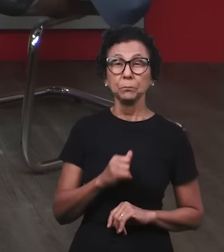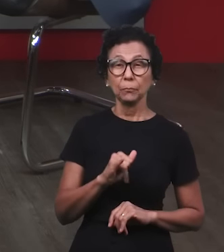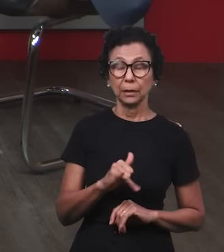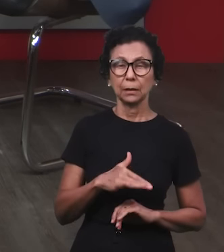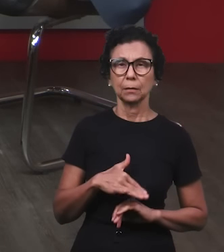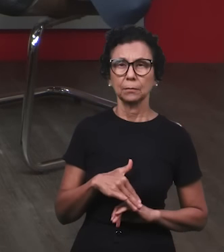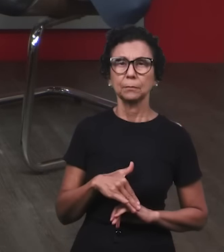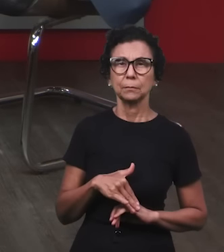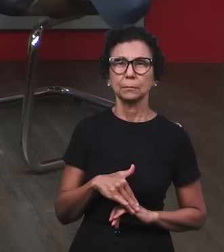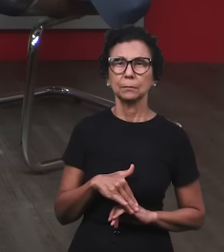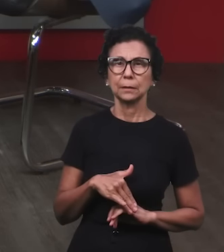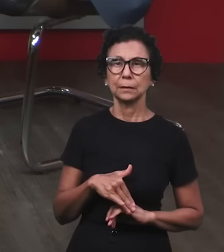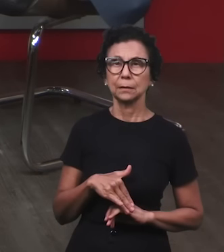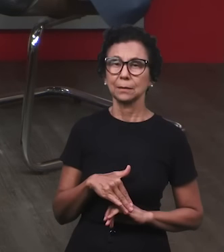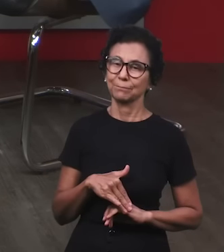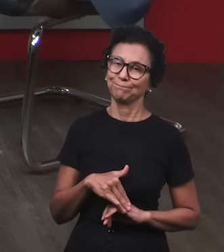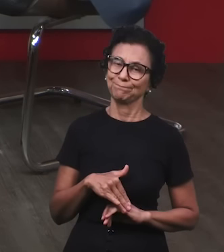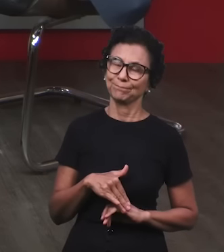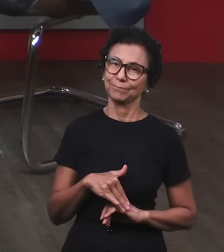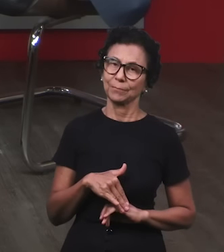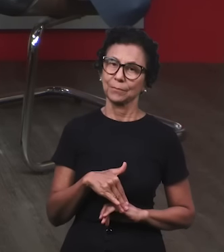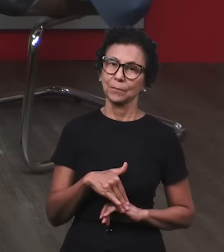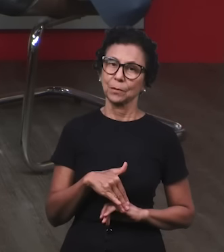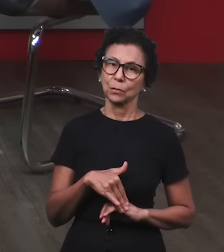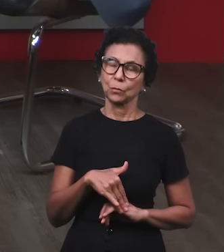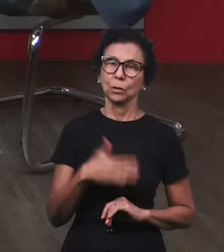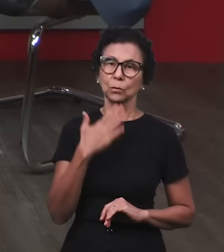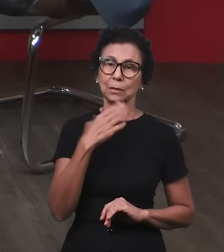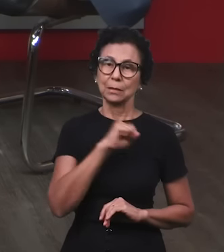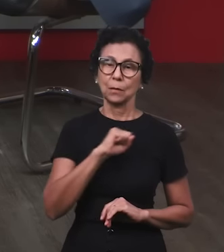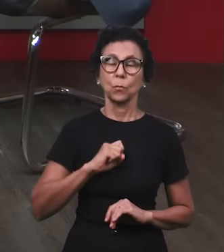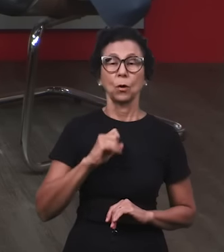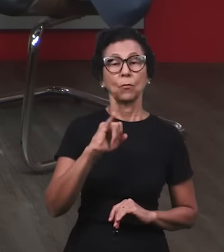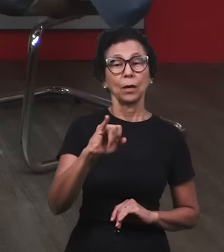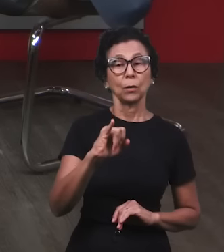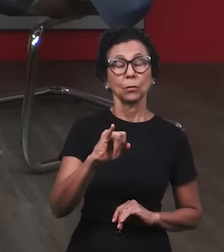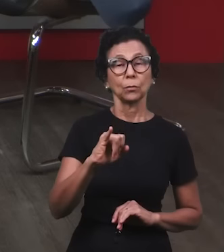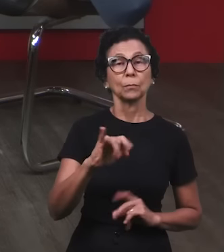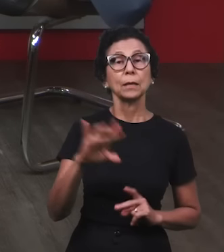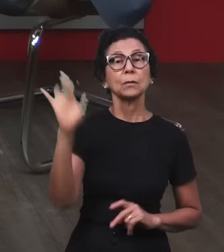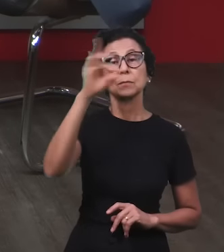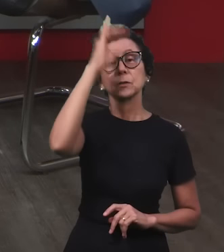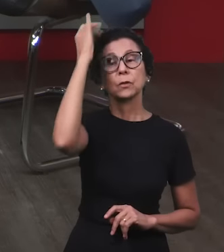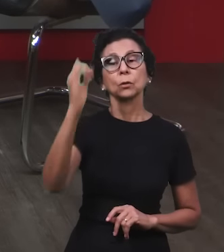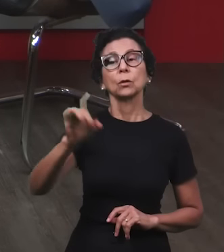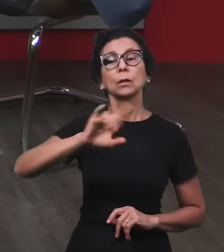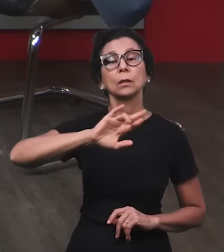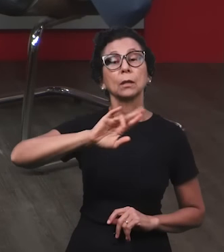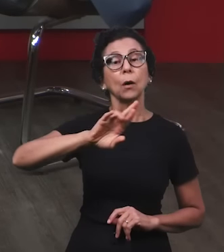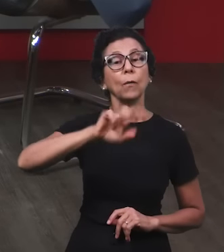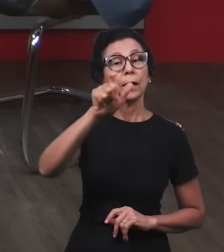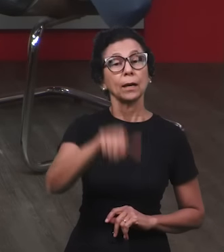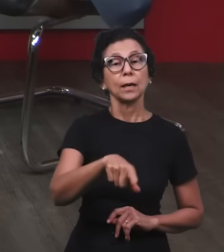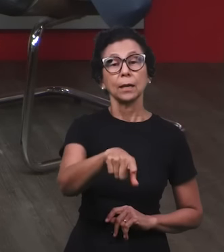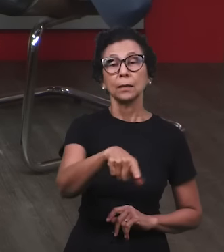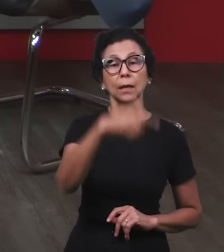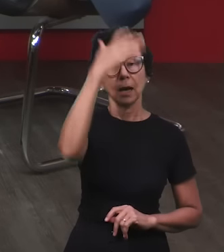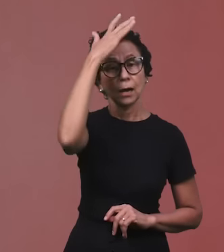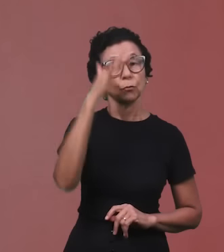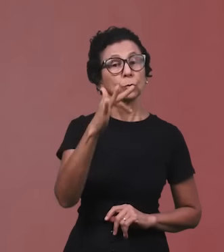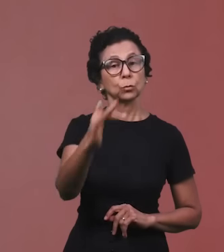vem o Espírito Santo para dizer, não é isso, tinha sido um transtorno, né? E você vê o seguinte, você vê que um homem como Davi, segundo o coração de